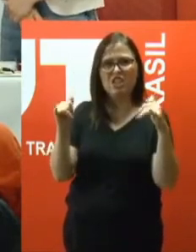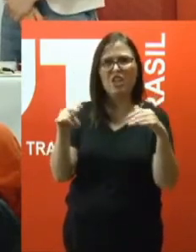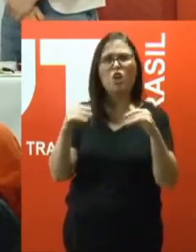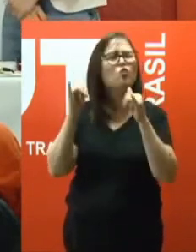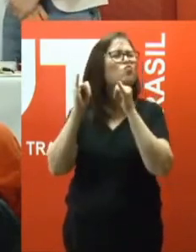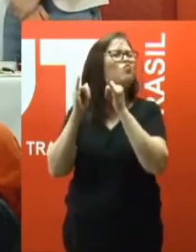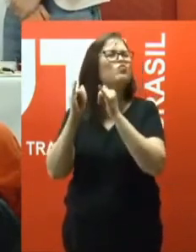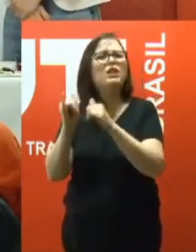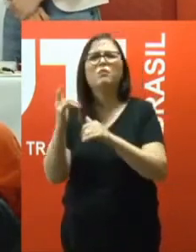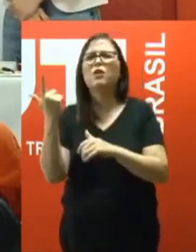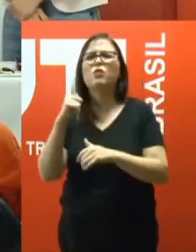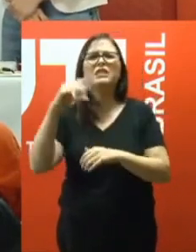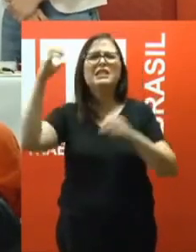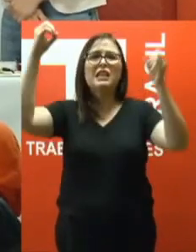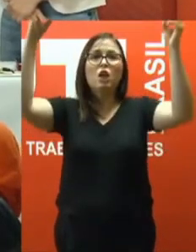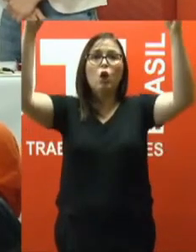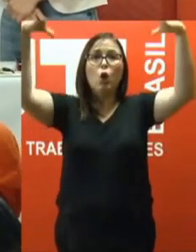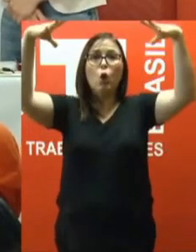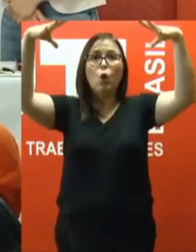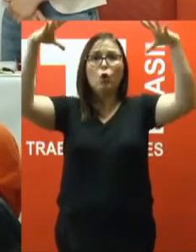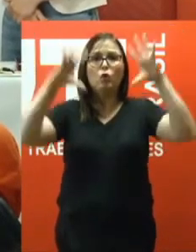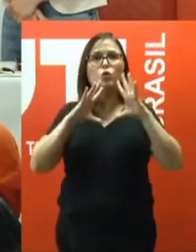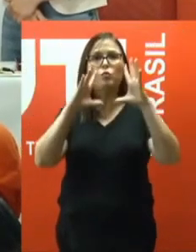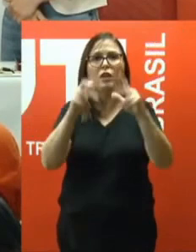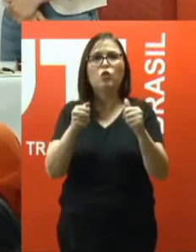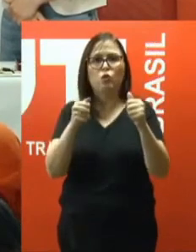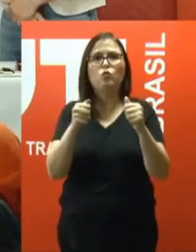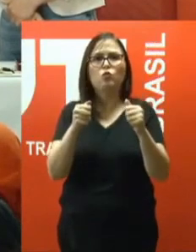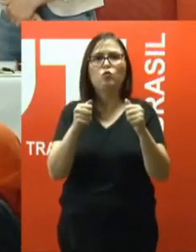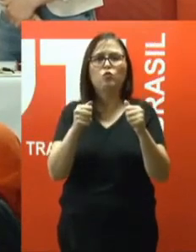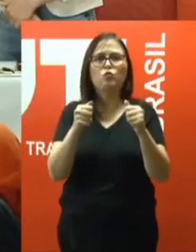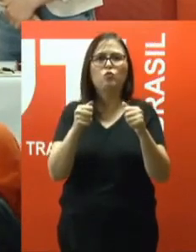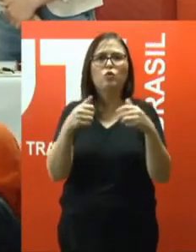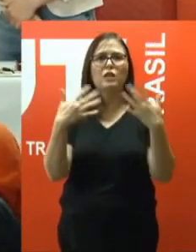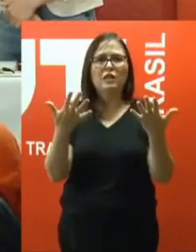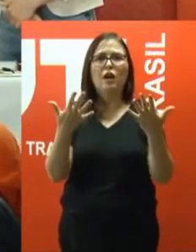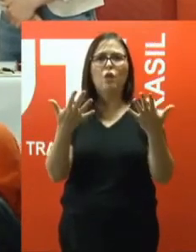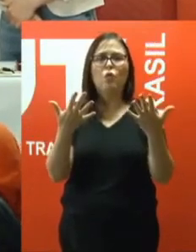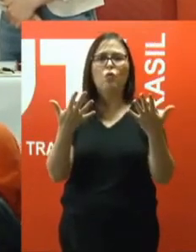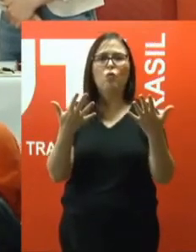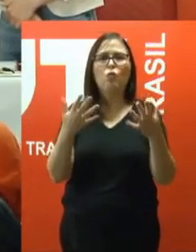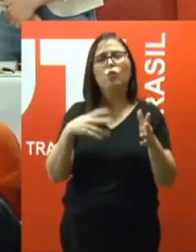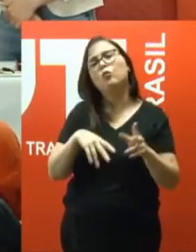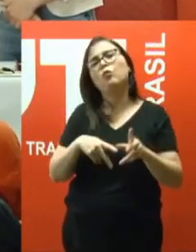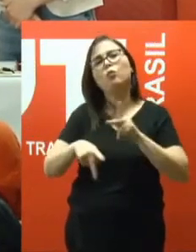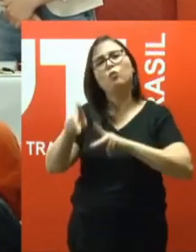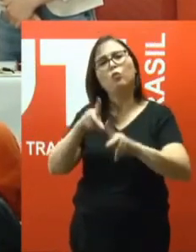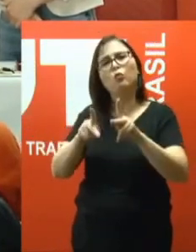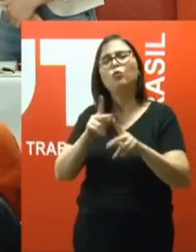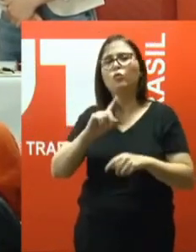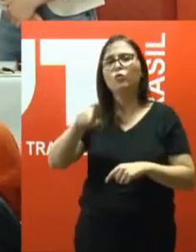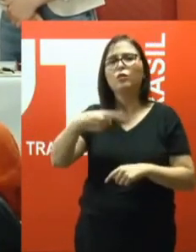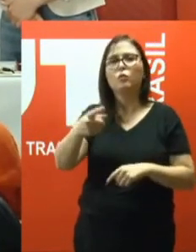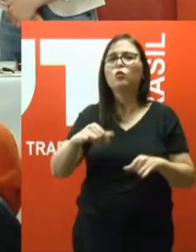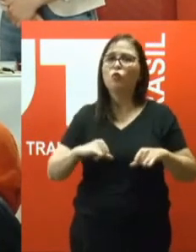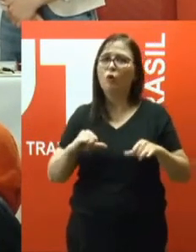programa como Luz para Todos. Nunca mais. Sabe? Então você vai ver que o povo vai sofrer muito mais.